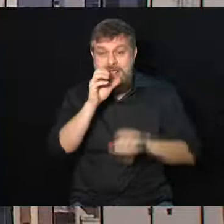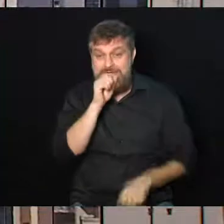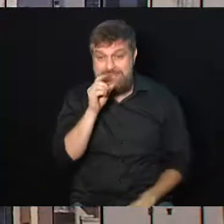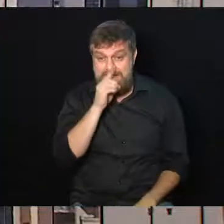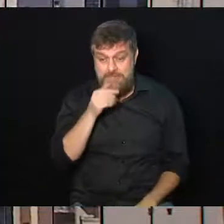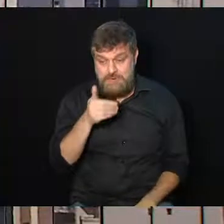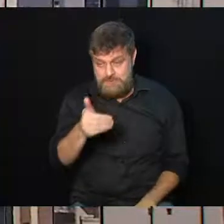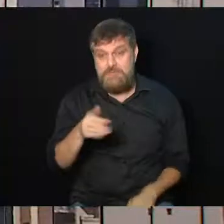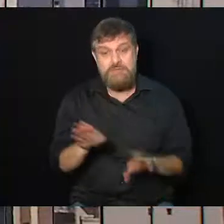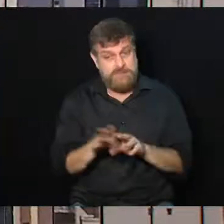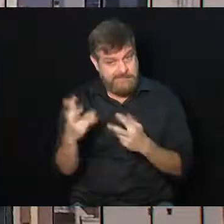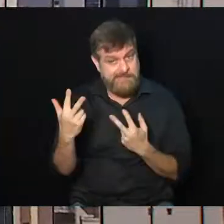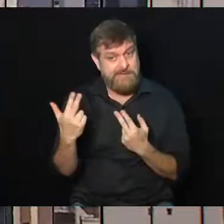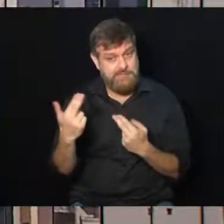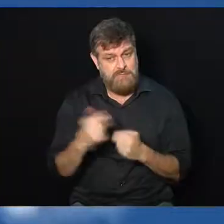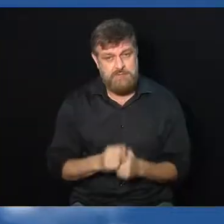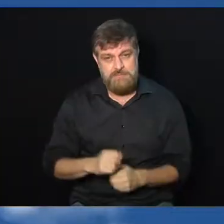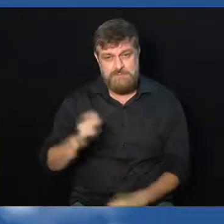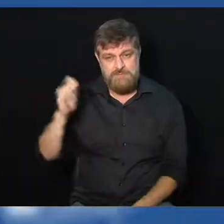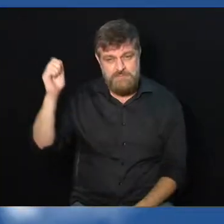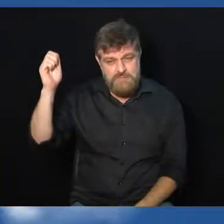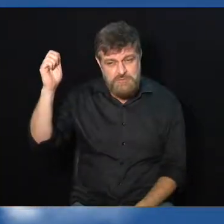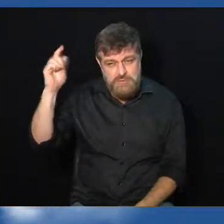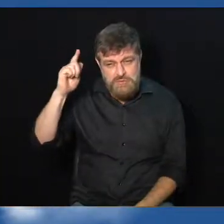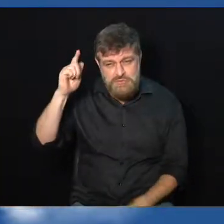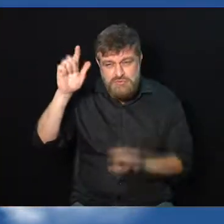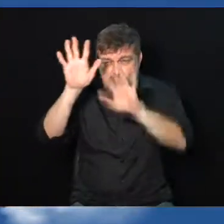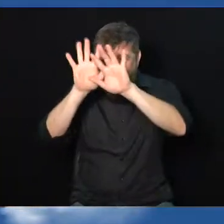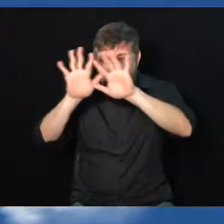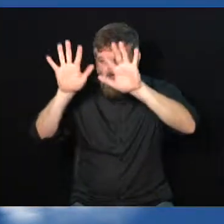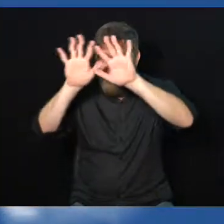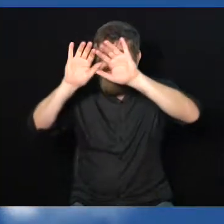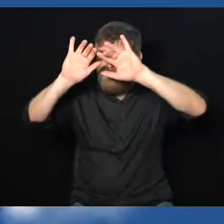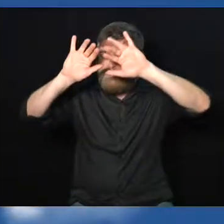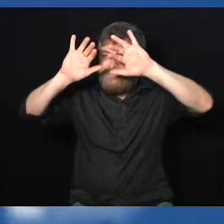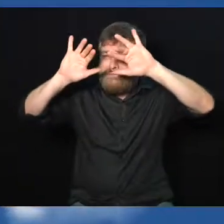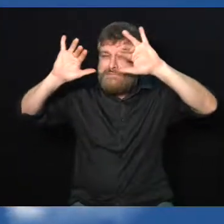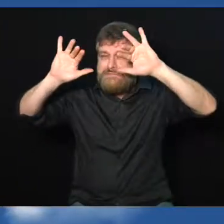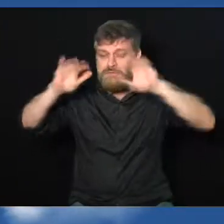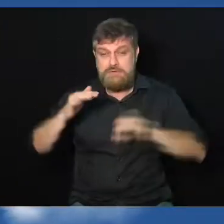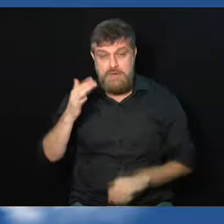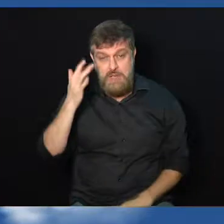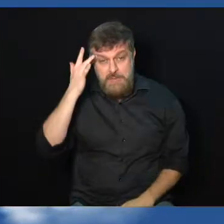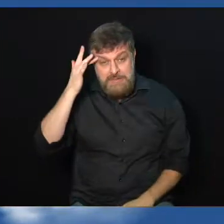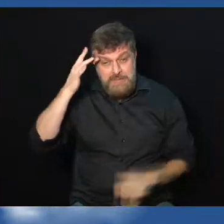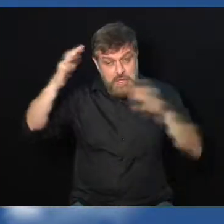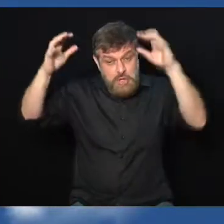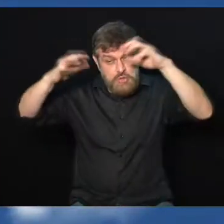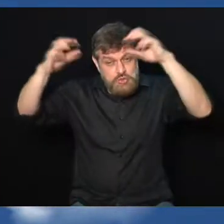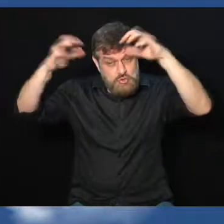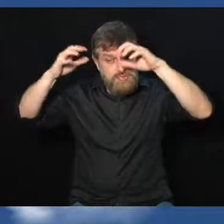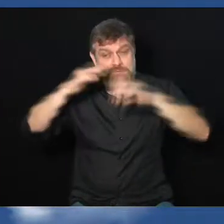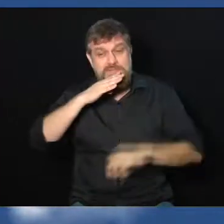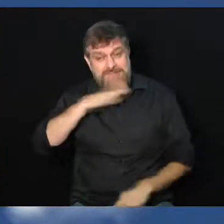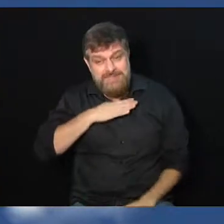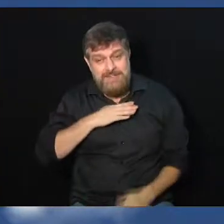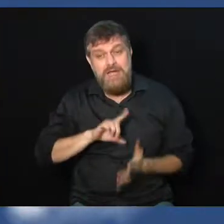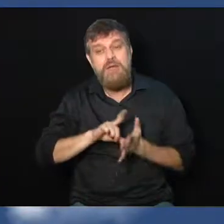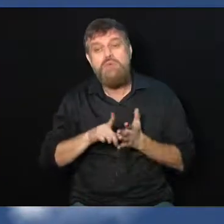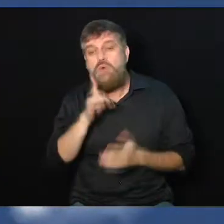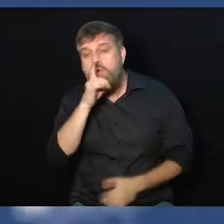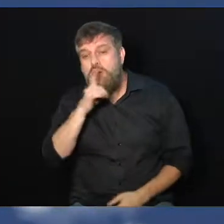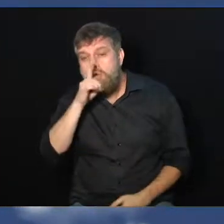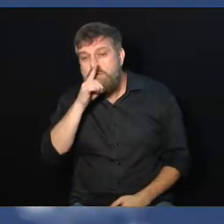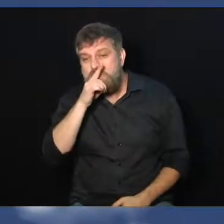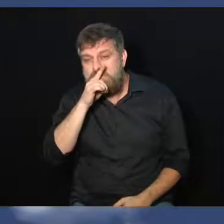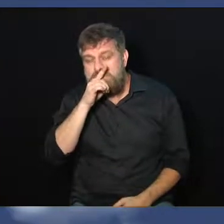também vai ser assim. O sol saindo entre muitas nuvens e amanhã deve chover à tarde. No domingo, a temperatura